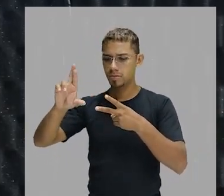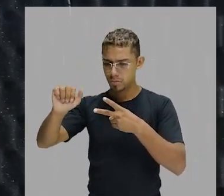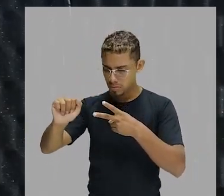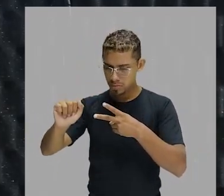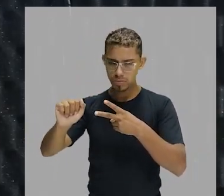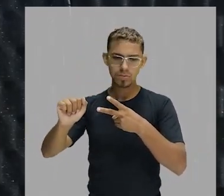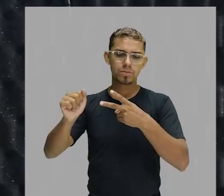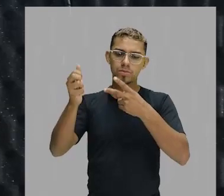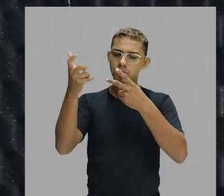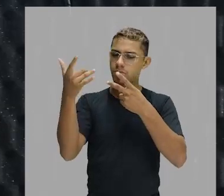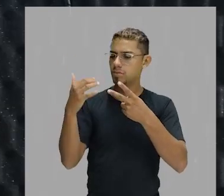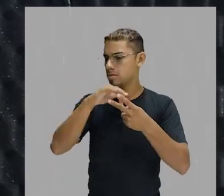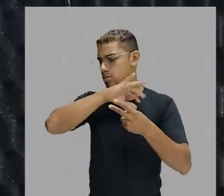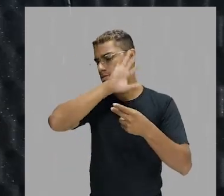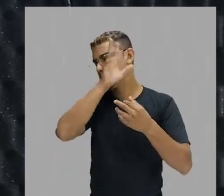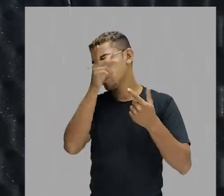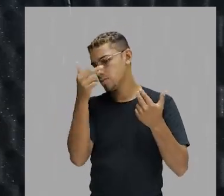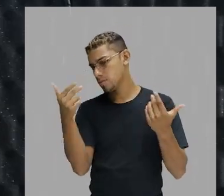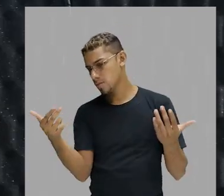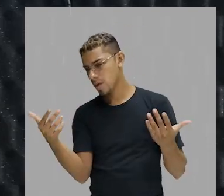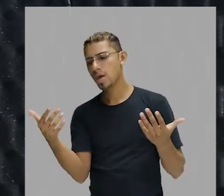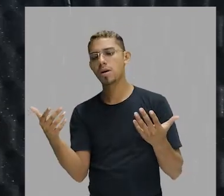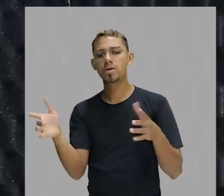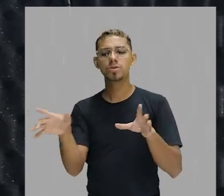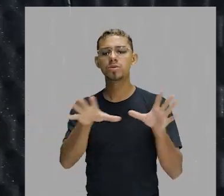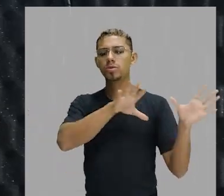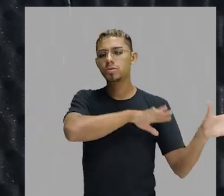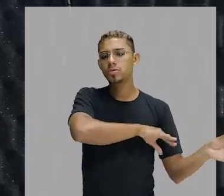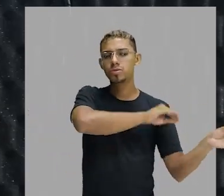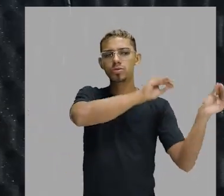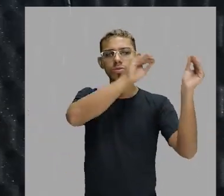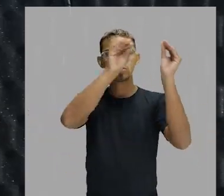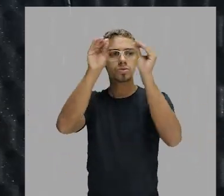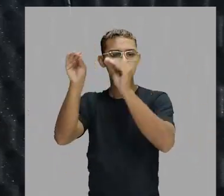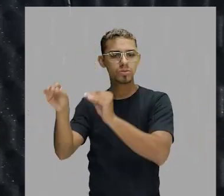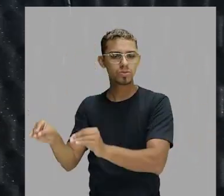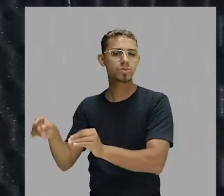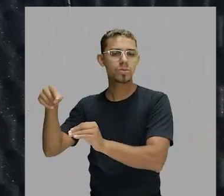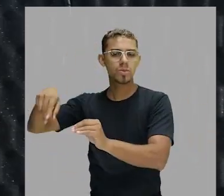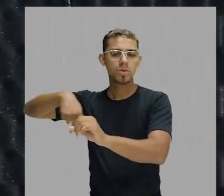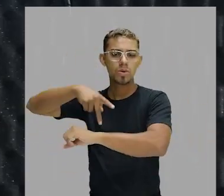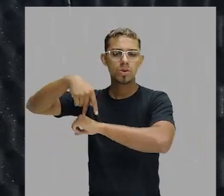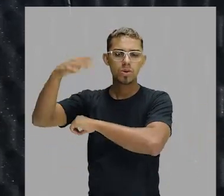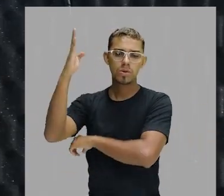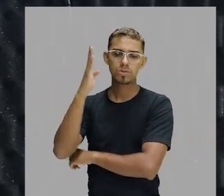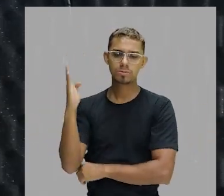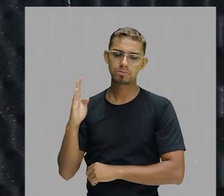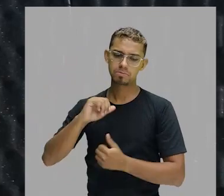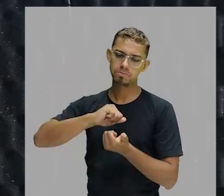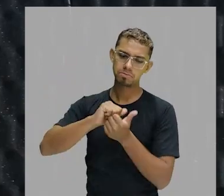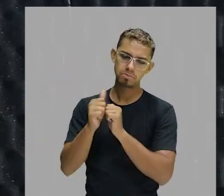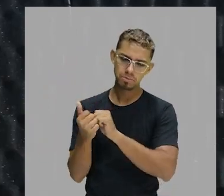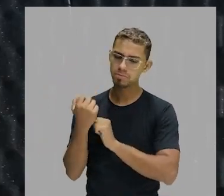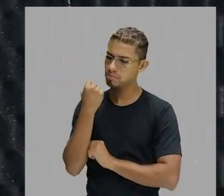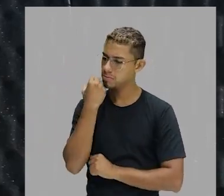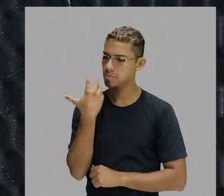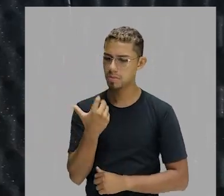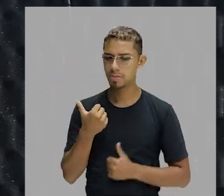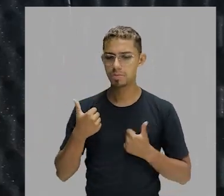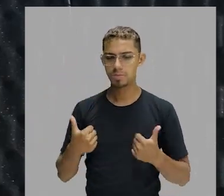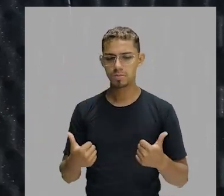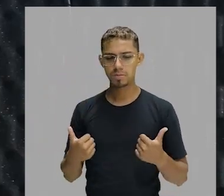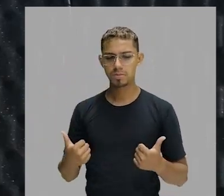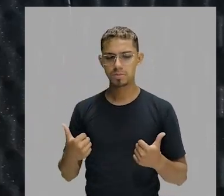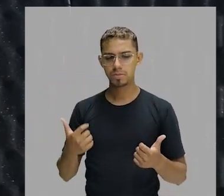quanto de animais, e muitas espécies foram trazidas de fora no nosso processo histórico para cá e se adaptaram muito bem, beleza?